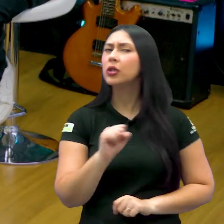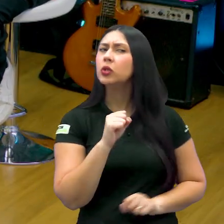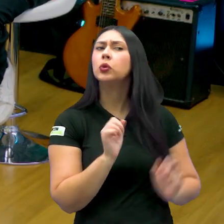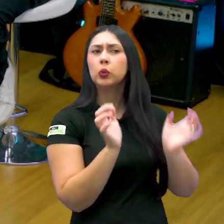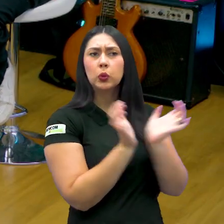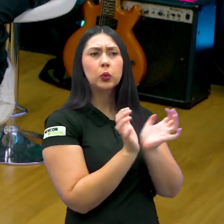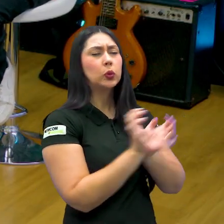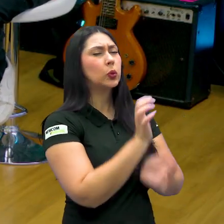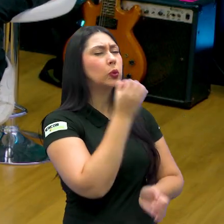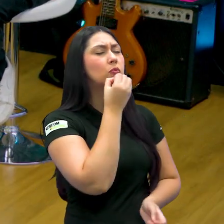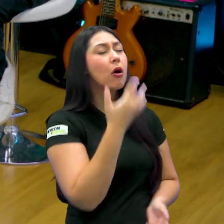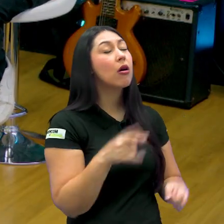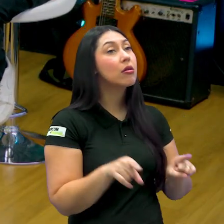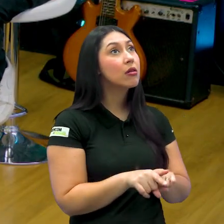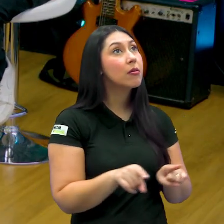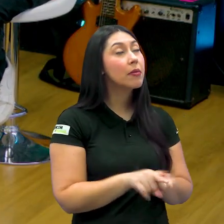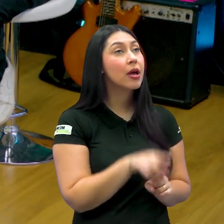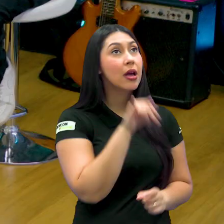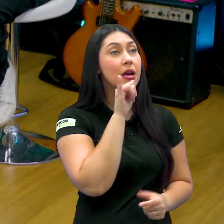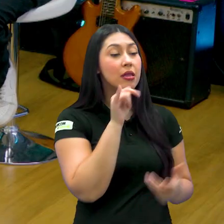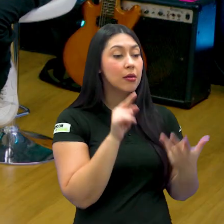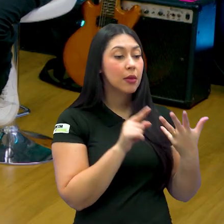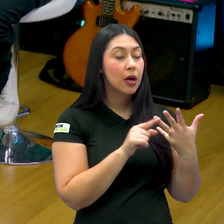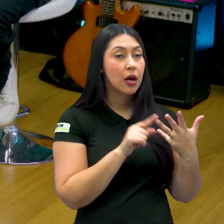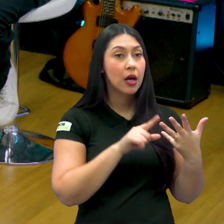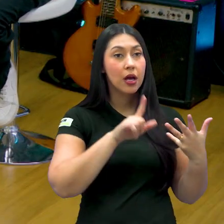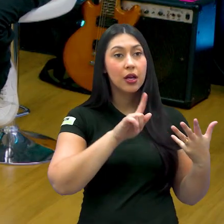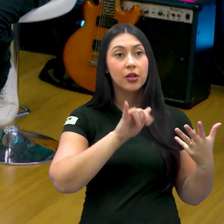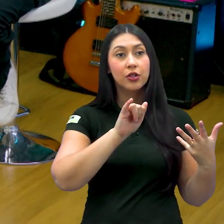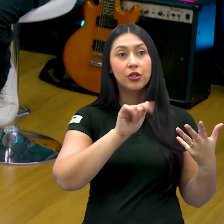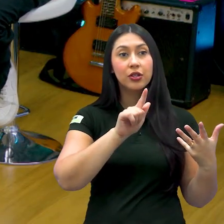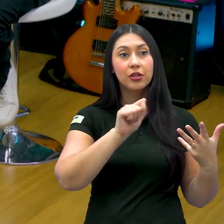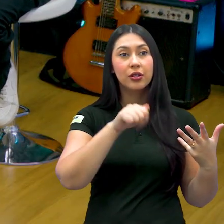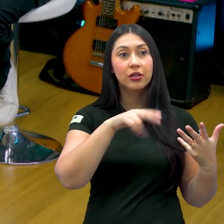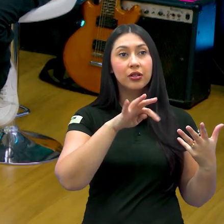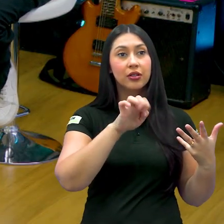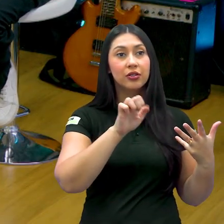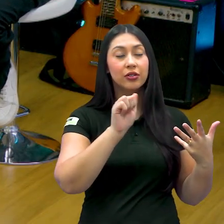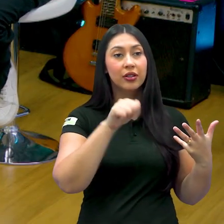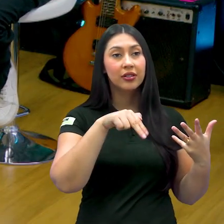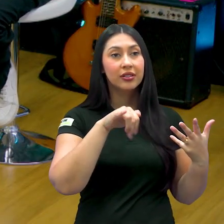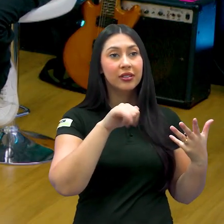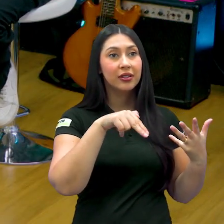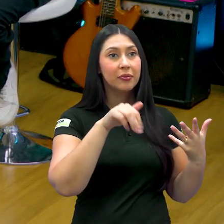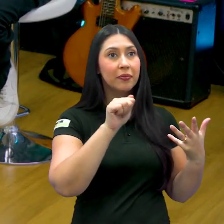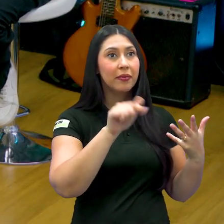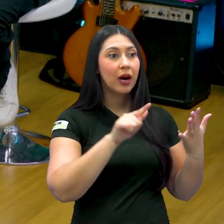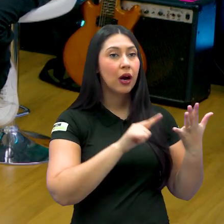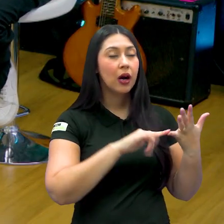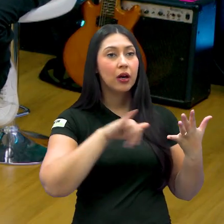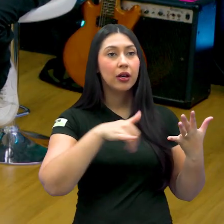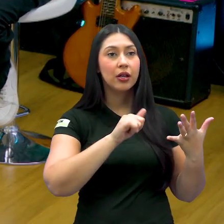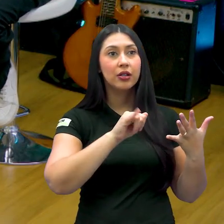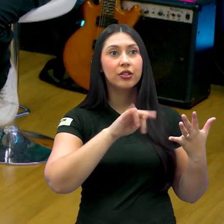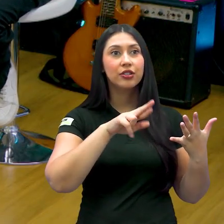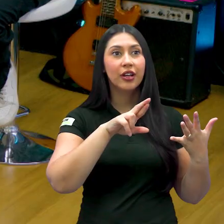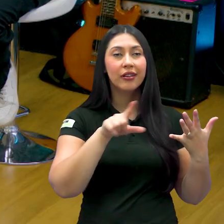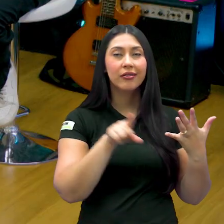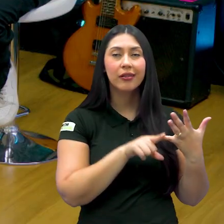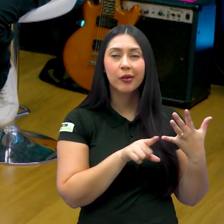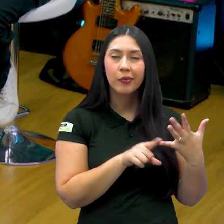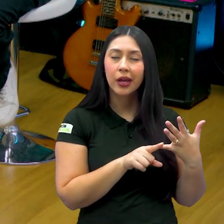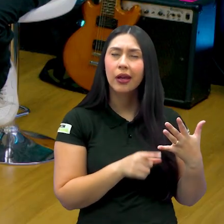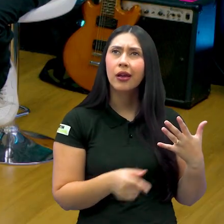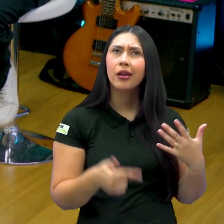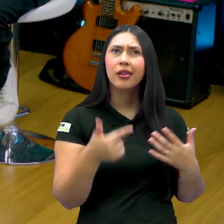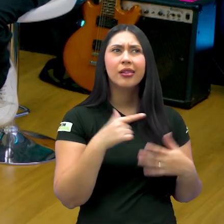muito boas. Também eu uso, por exemplo, Gigante Animal, que é uma banda sensacional. Tem Jair Naves. Esses dias eu ouvi uma